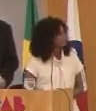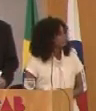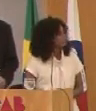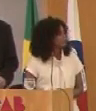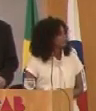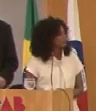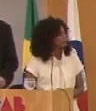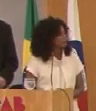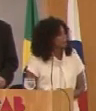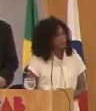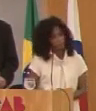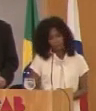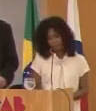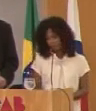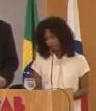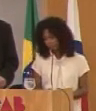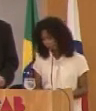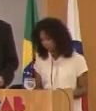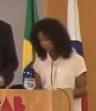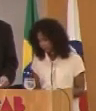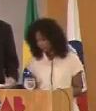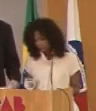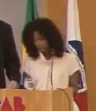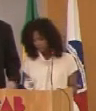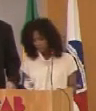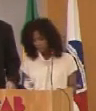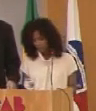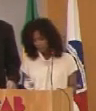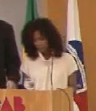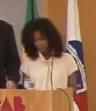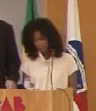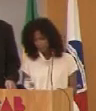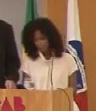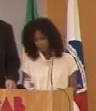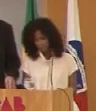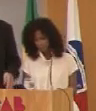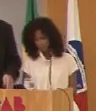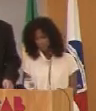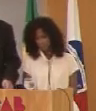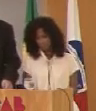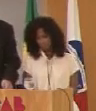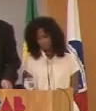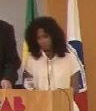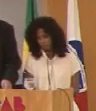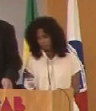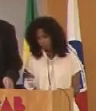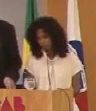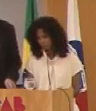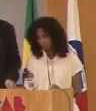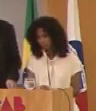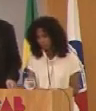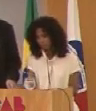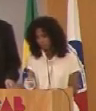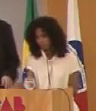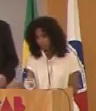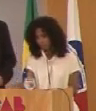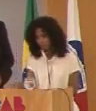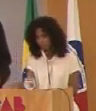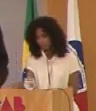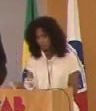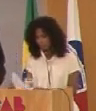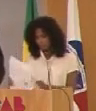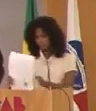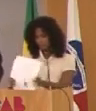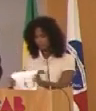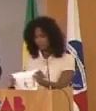vertentes, mas eu vou me aprofundar mais no combate à violência contra jornalista, que é a minha especialidade. A Associação